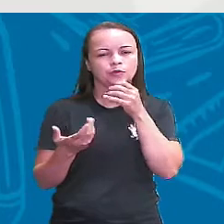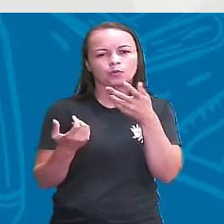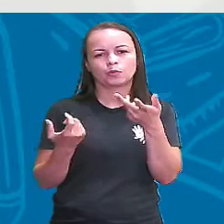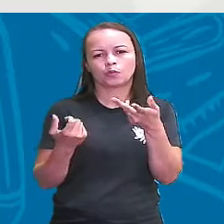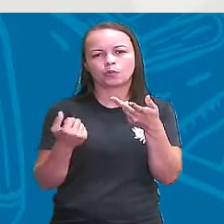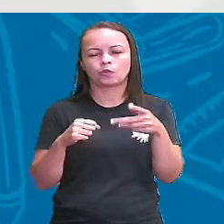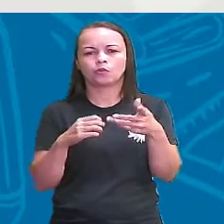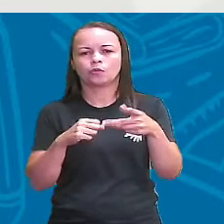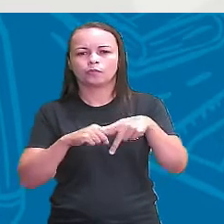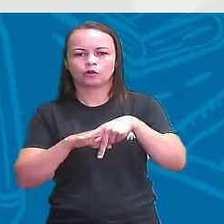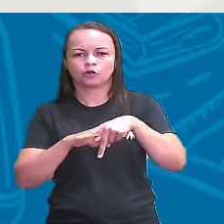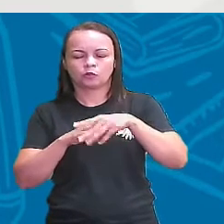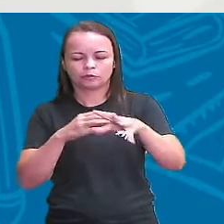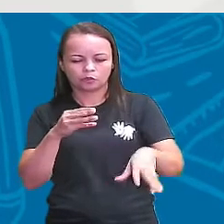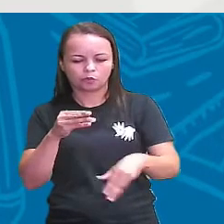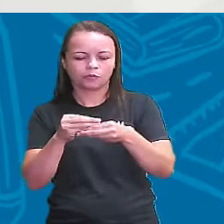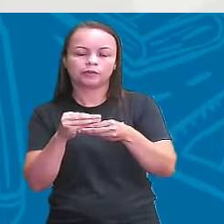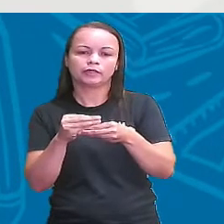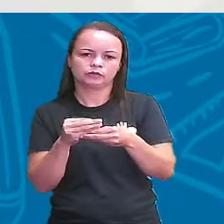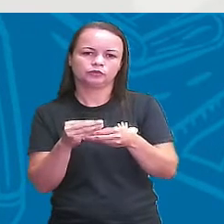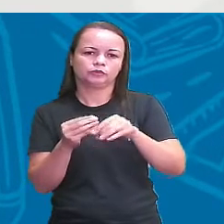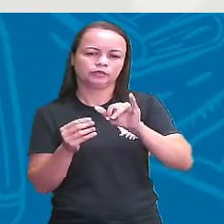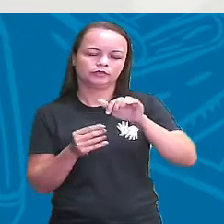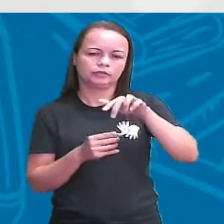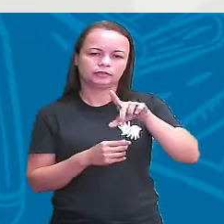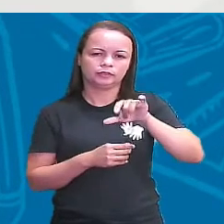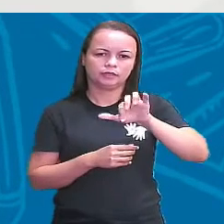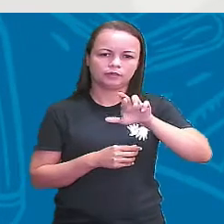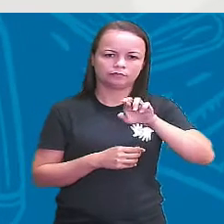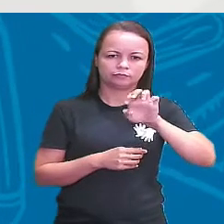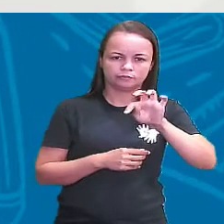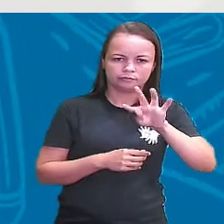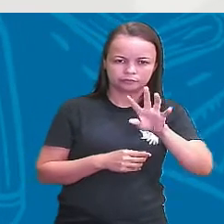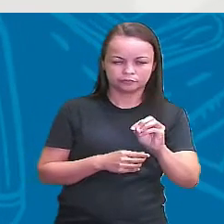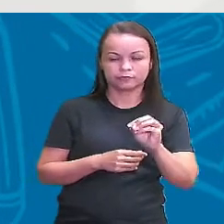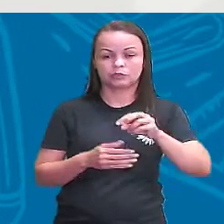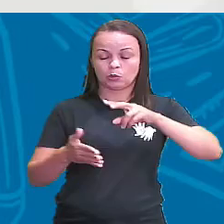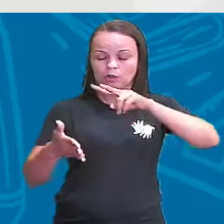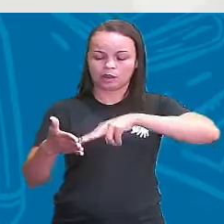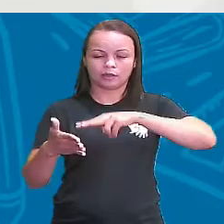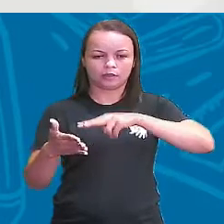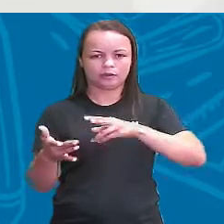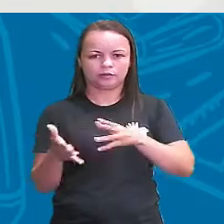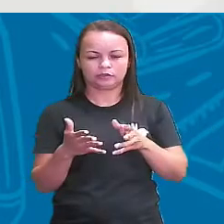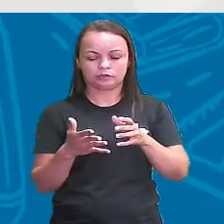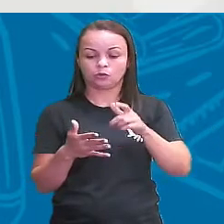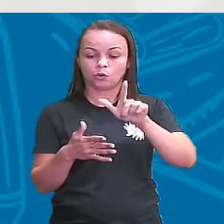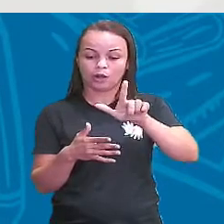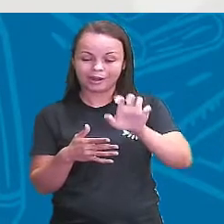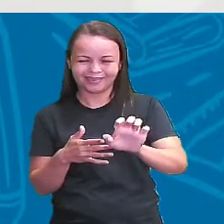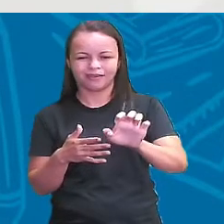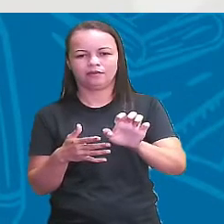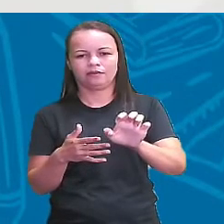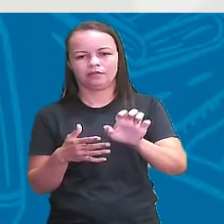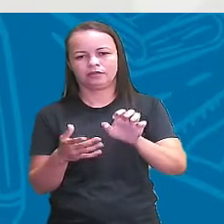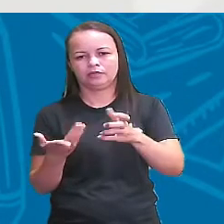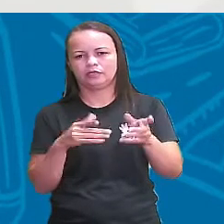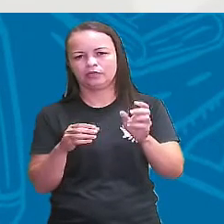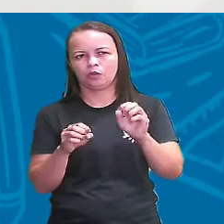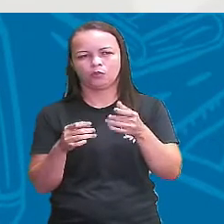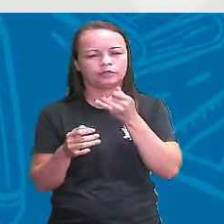o pronome de complemento indireto, lê, e o pronome de complemento direto, lo, por exemplo,